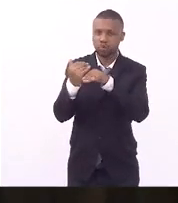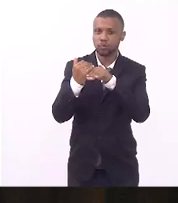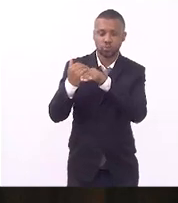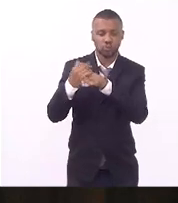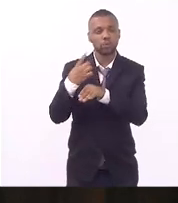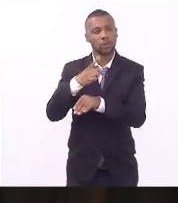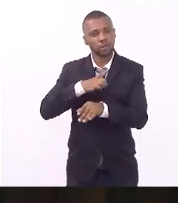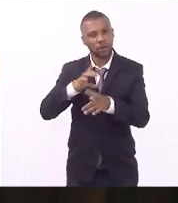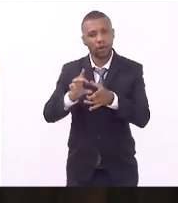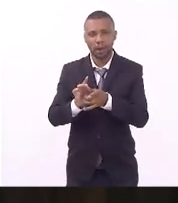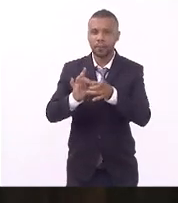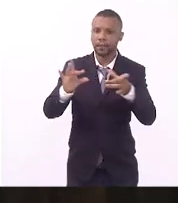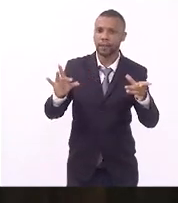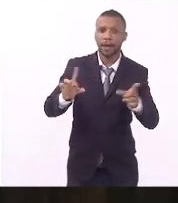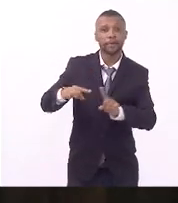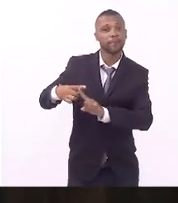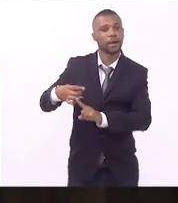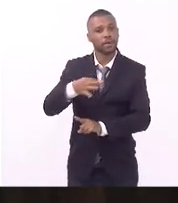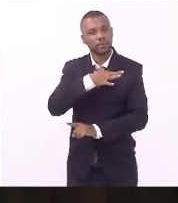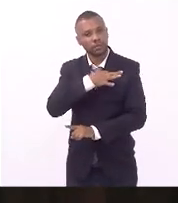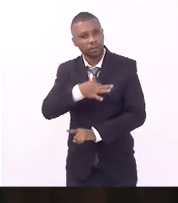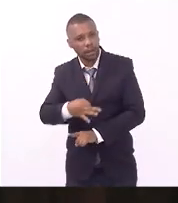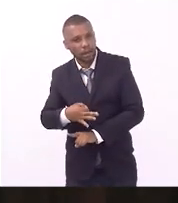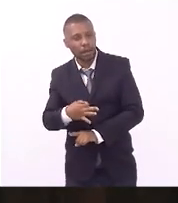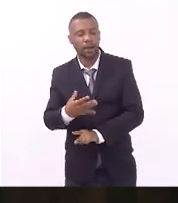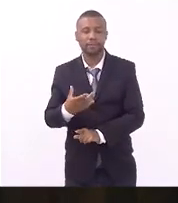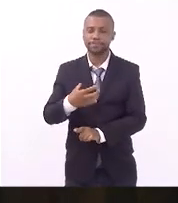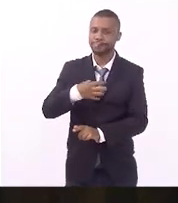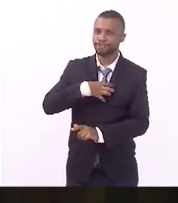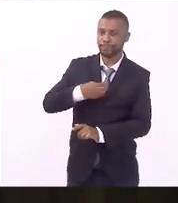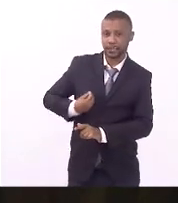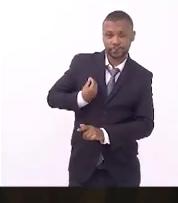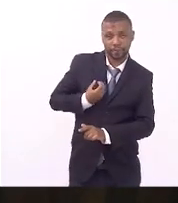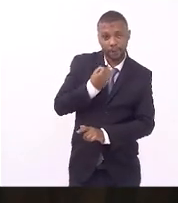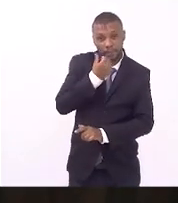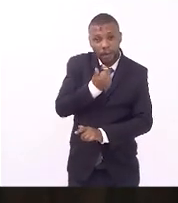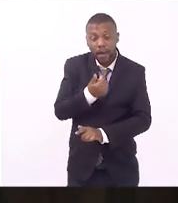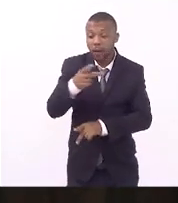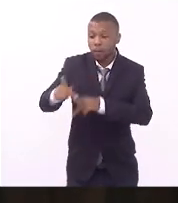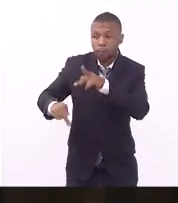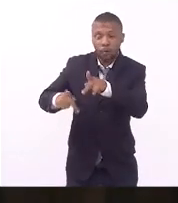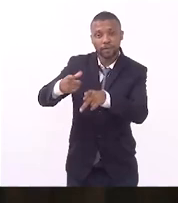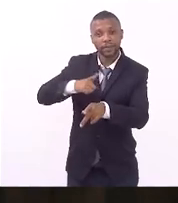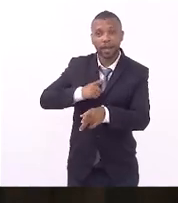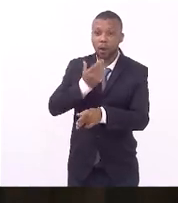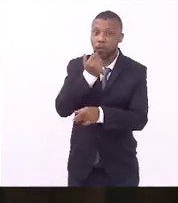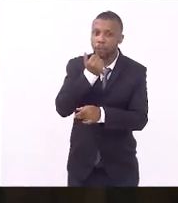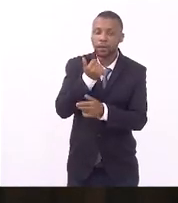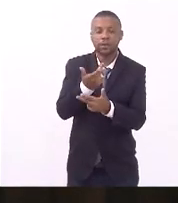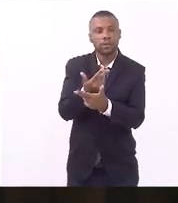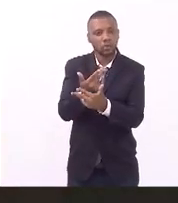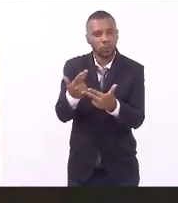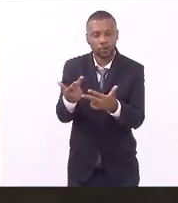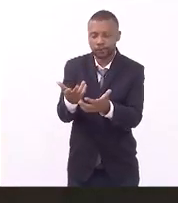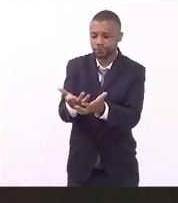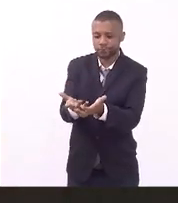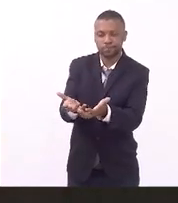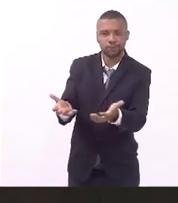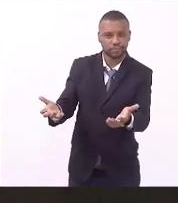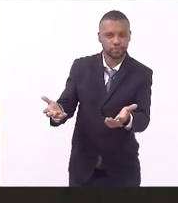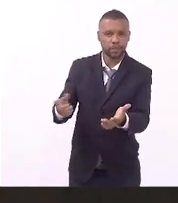ter dignidade, bem viver, comida na mesa do povo, que a gente possa, de fato,